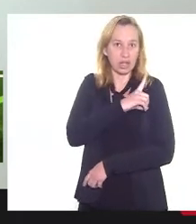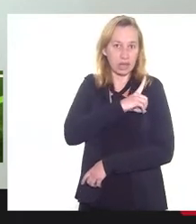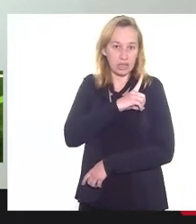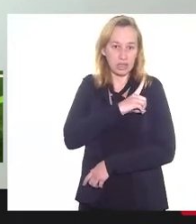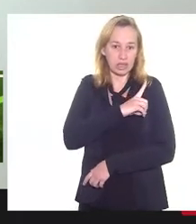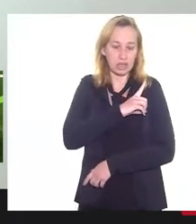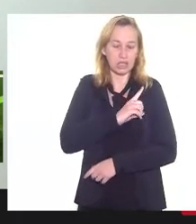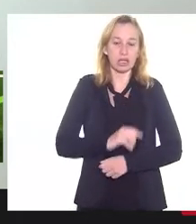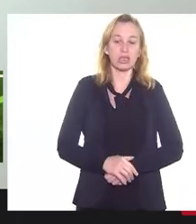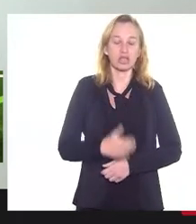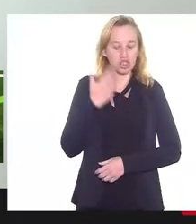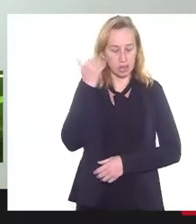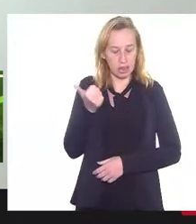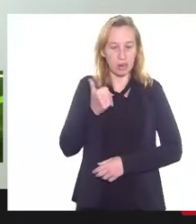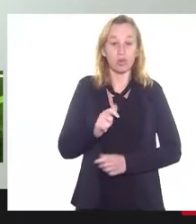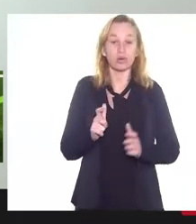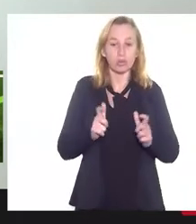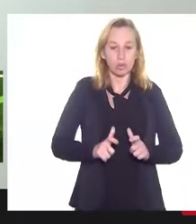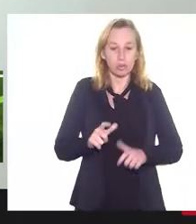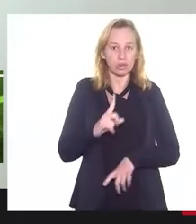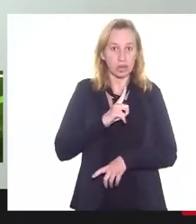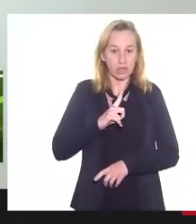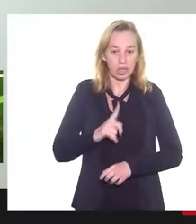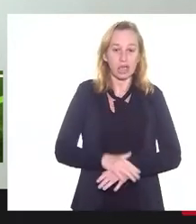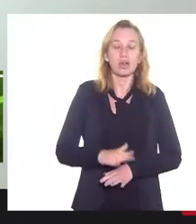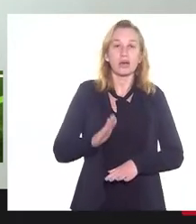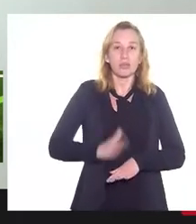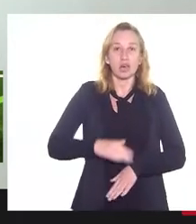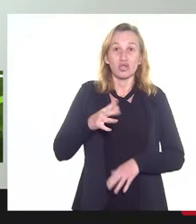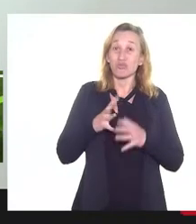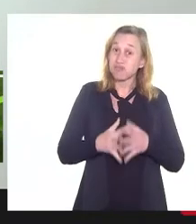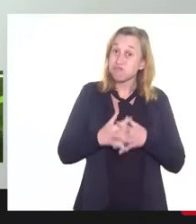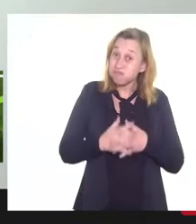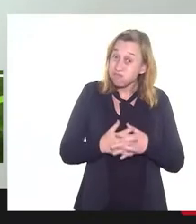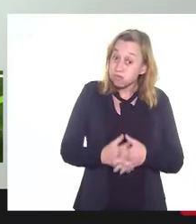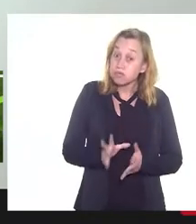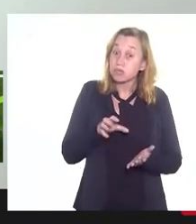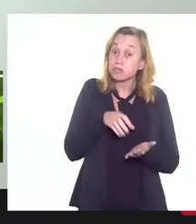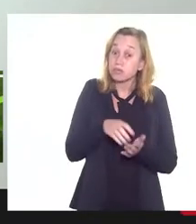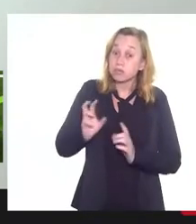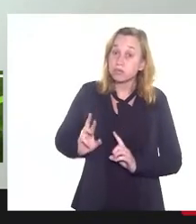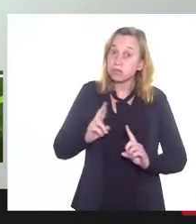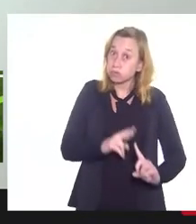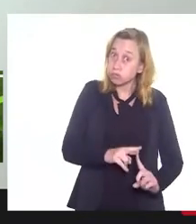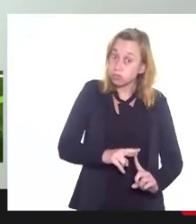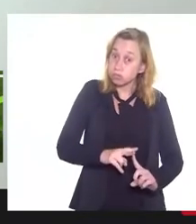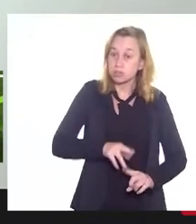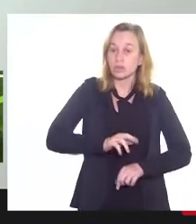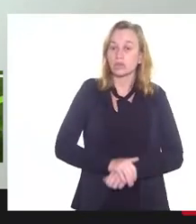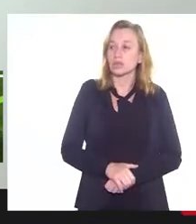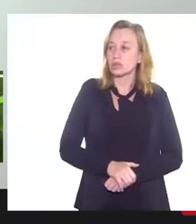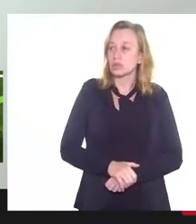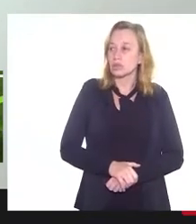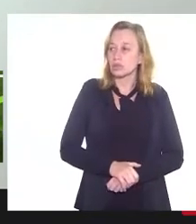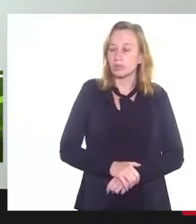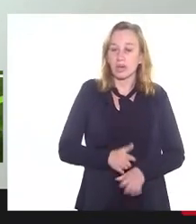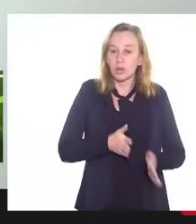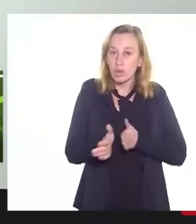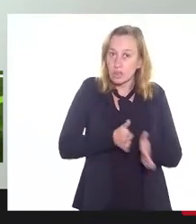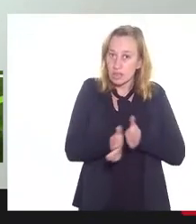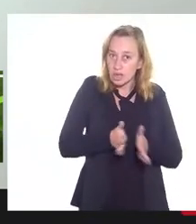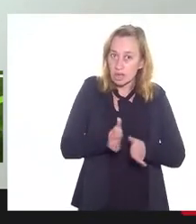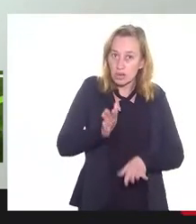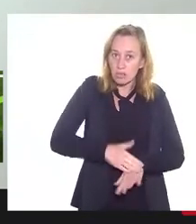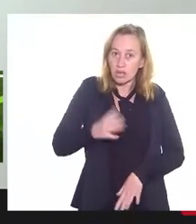que ampliar delegacias é bem mais complicado, mas os centros de referência, para que o acesso seja